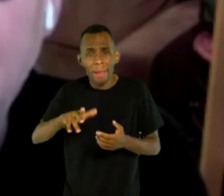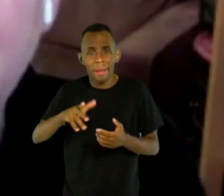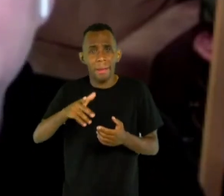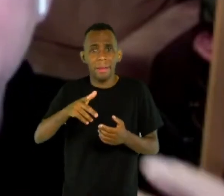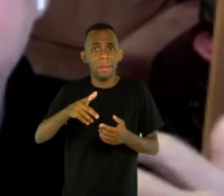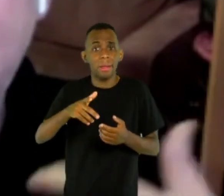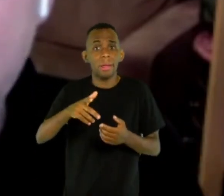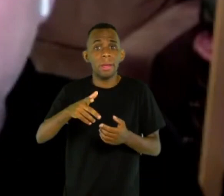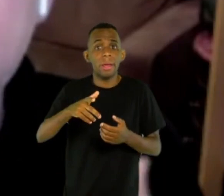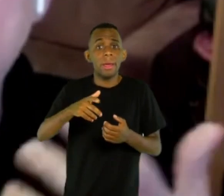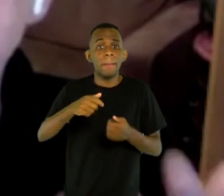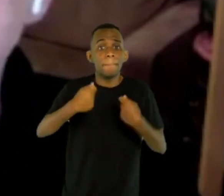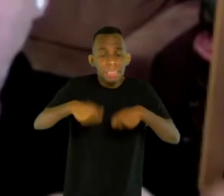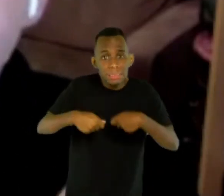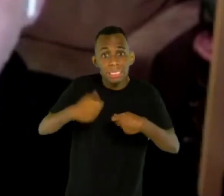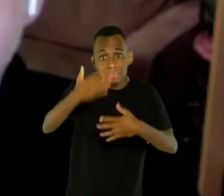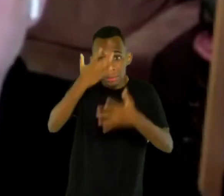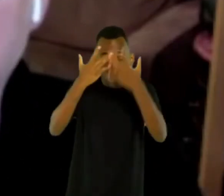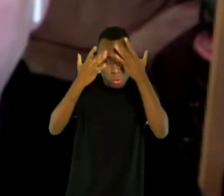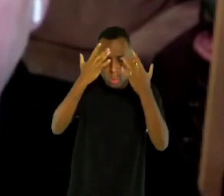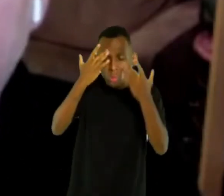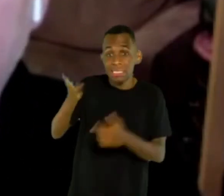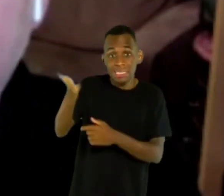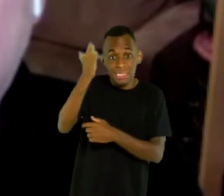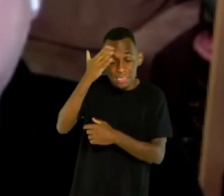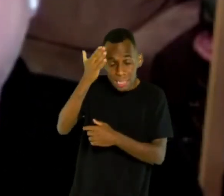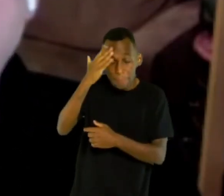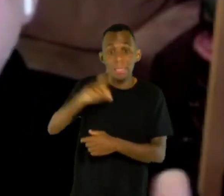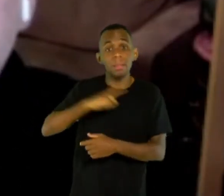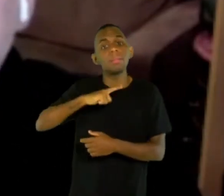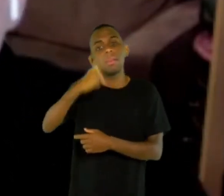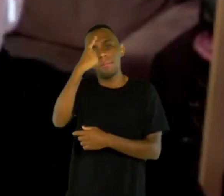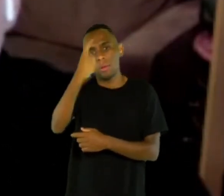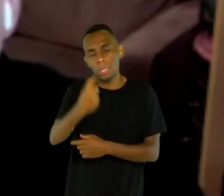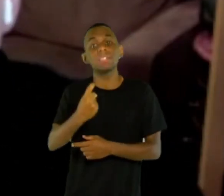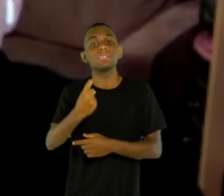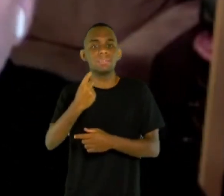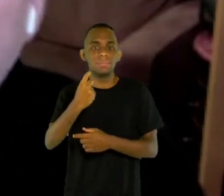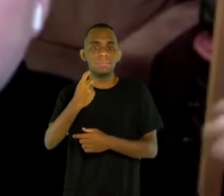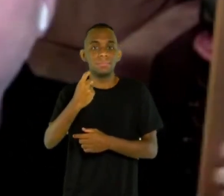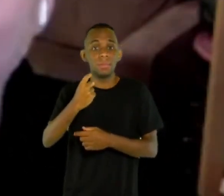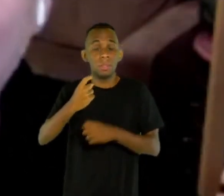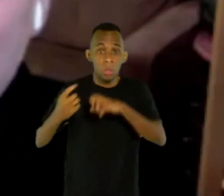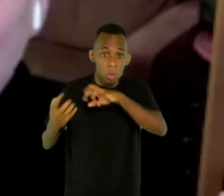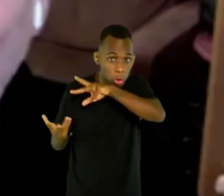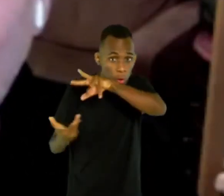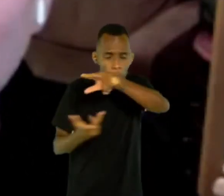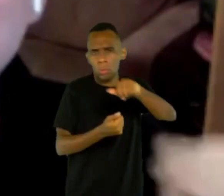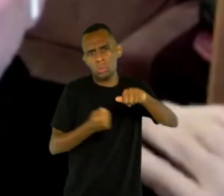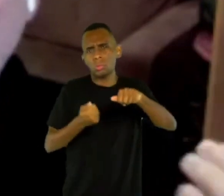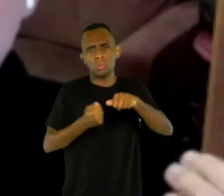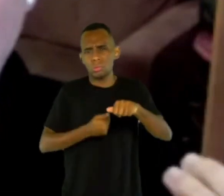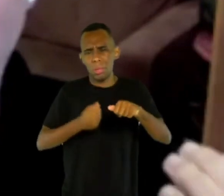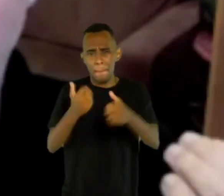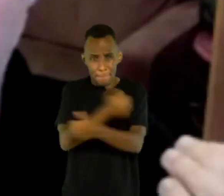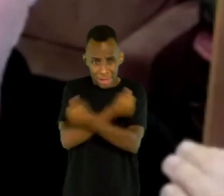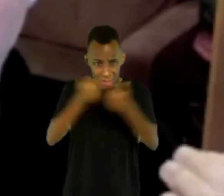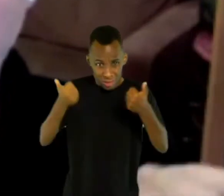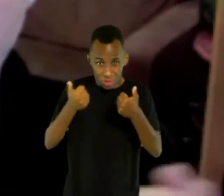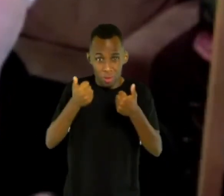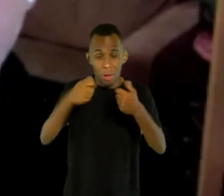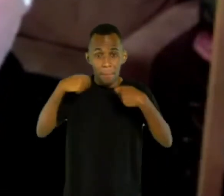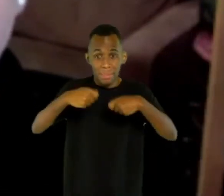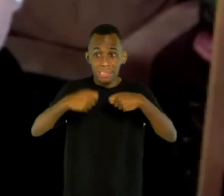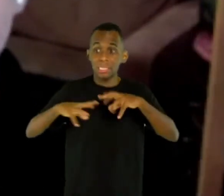as vítimas, aqueles que sabem que isso faz mal a eles também. E que o mundo deles não pode ser melhor se o mundo de todos não for